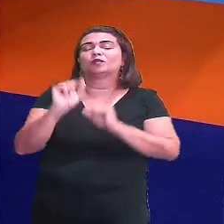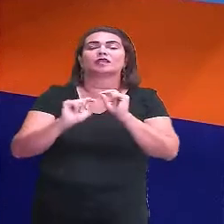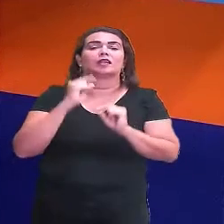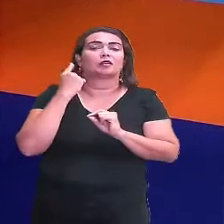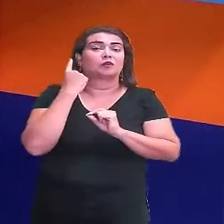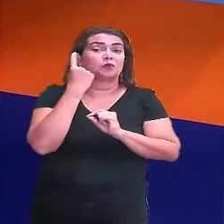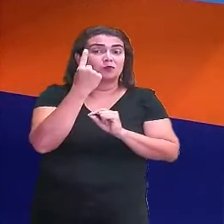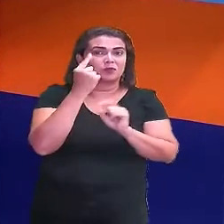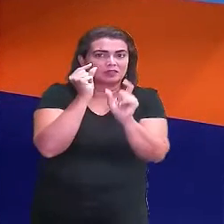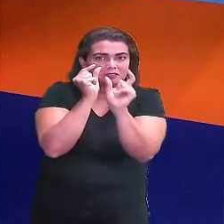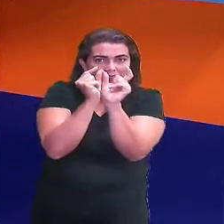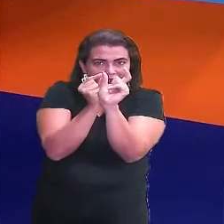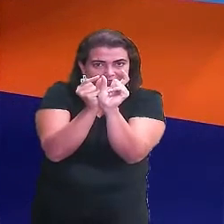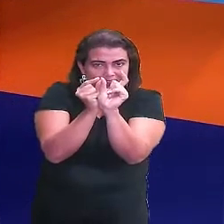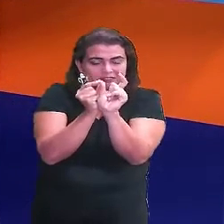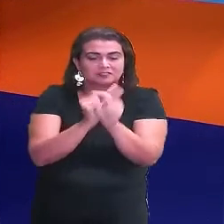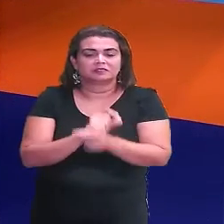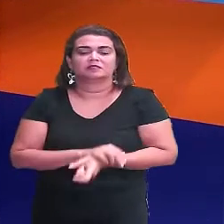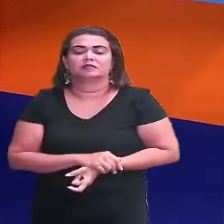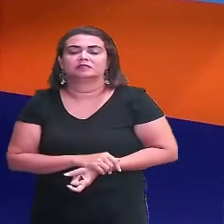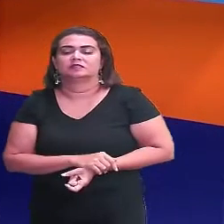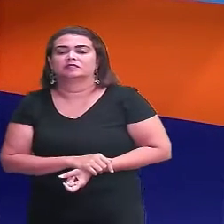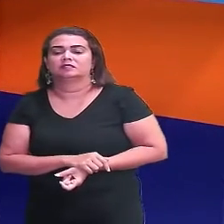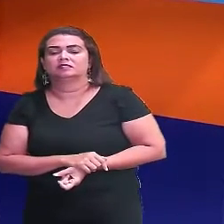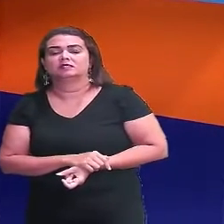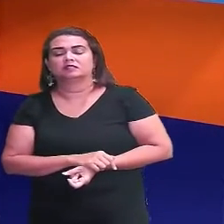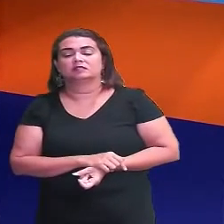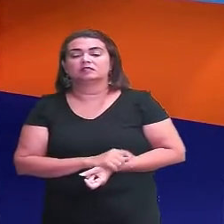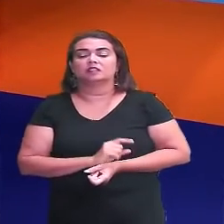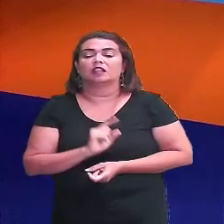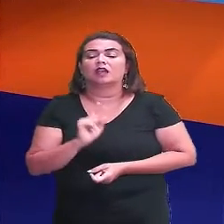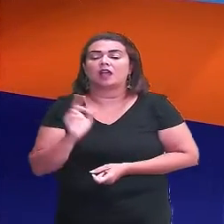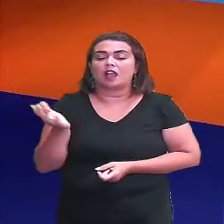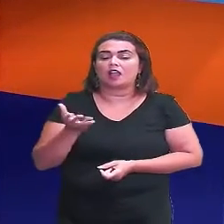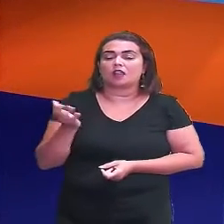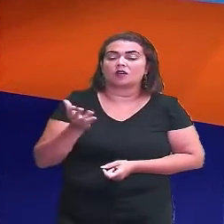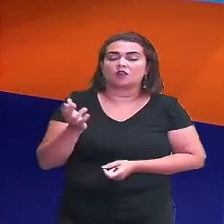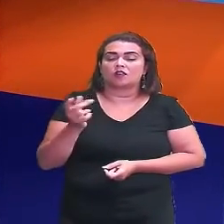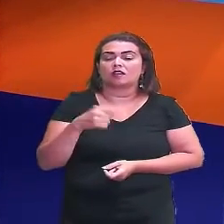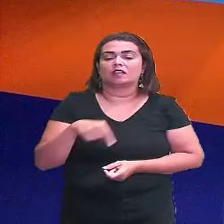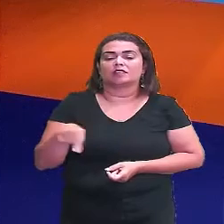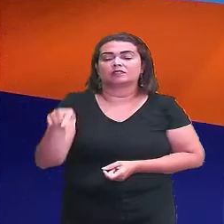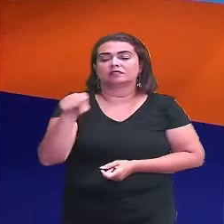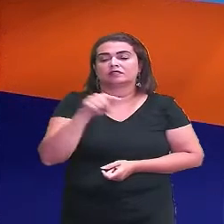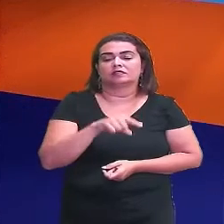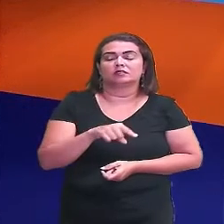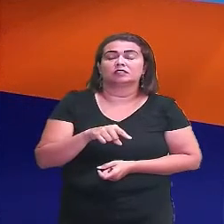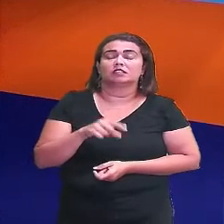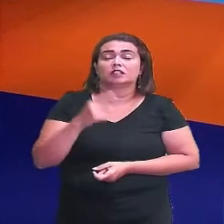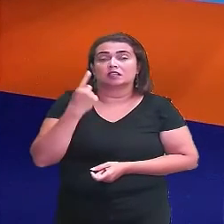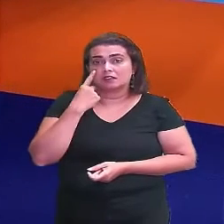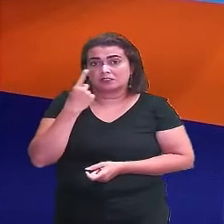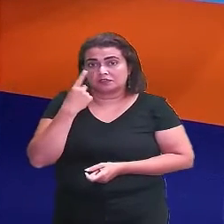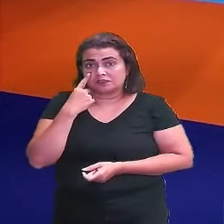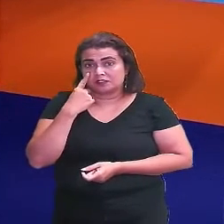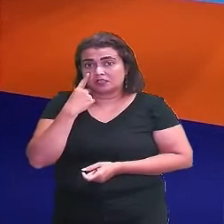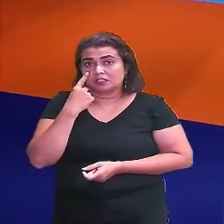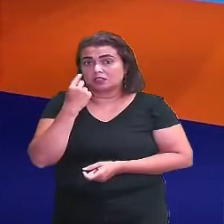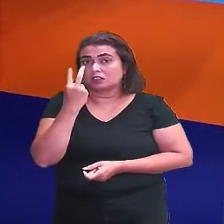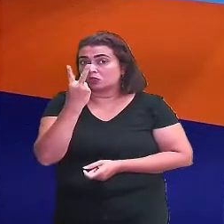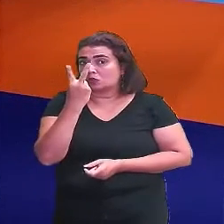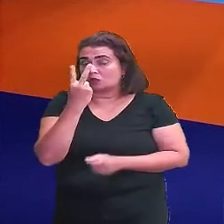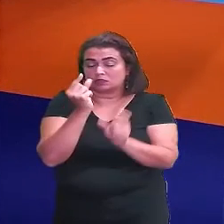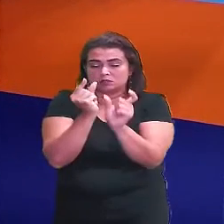tá? A próxima atividade é para a gente identificar as dissílabas,